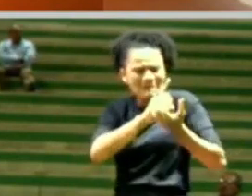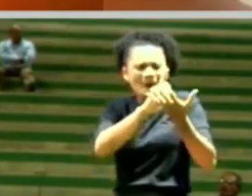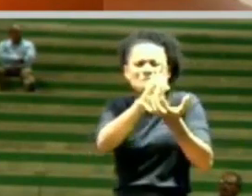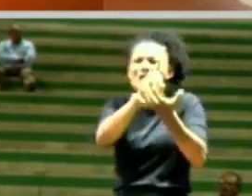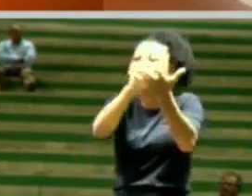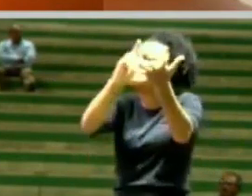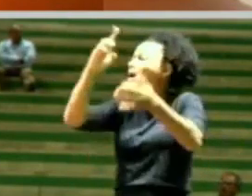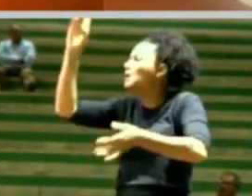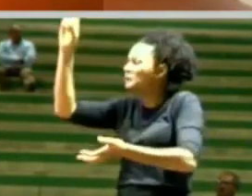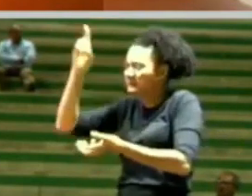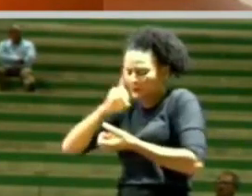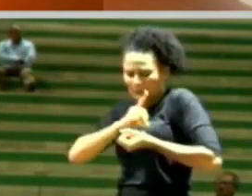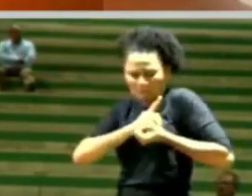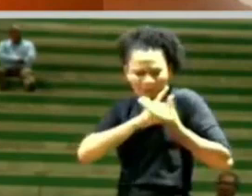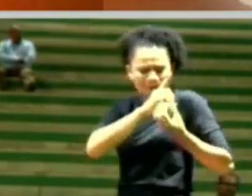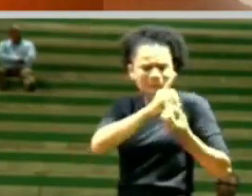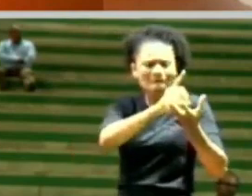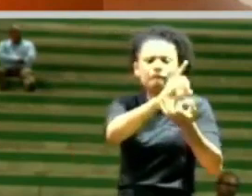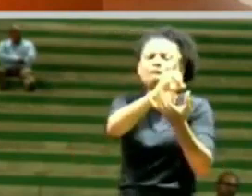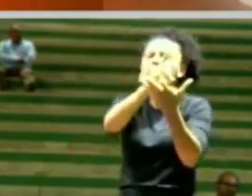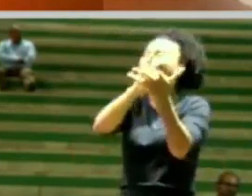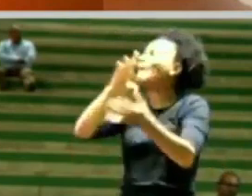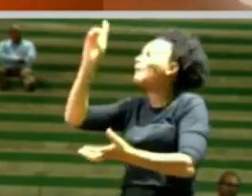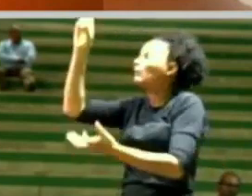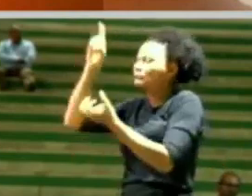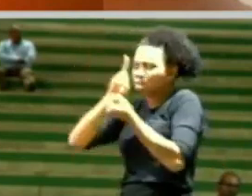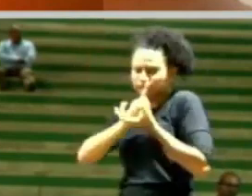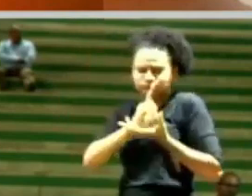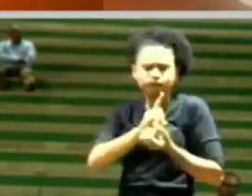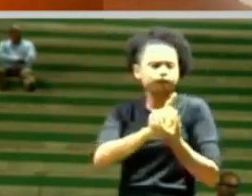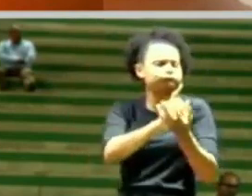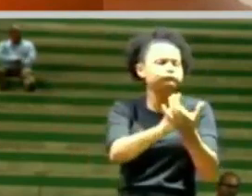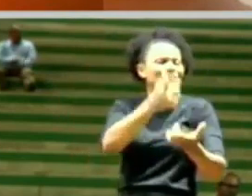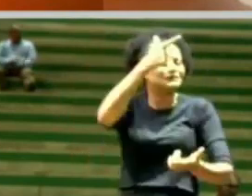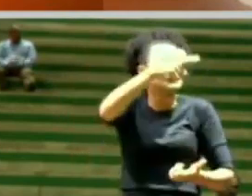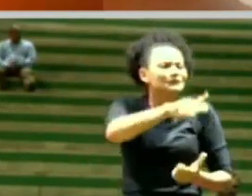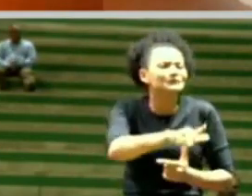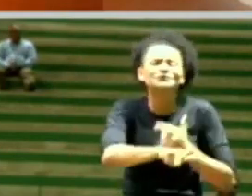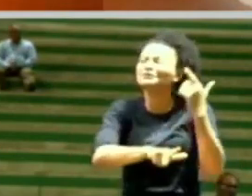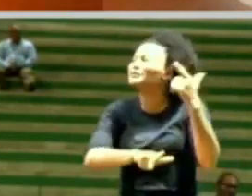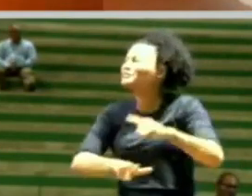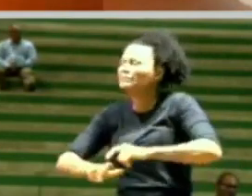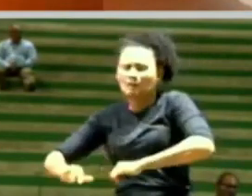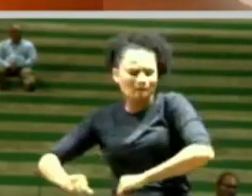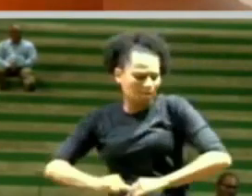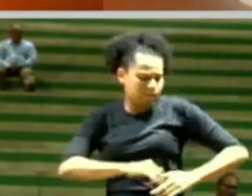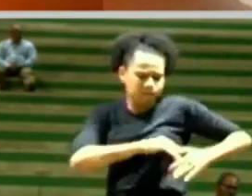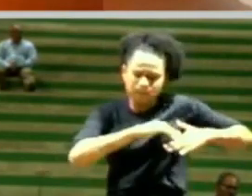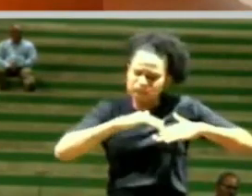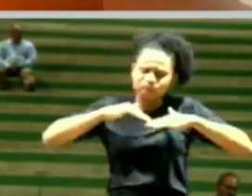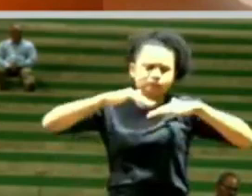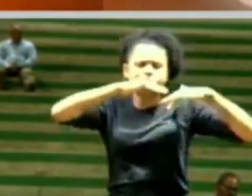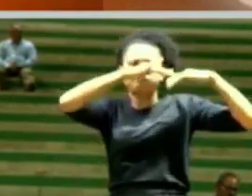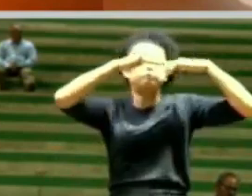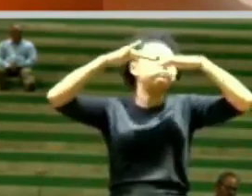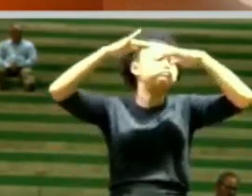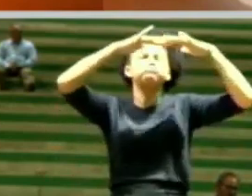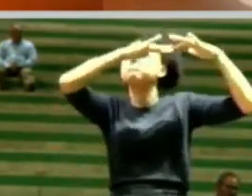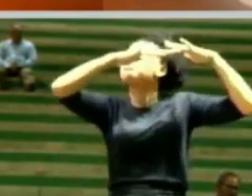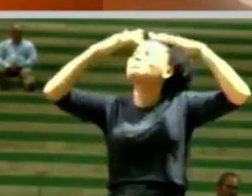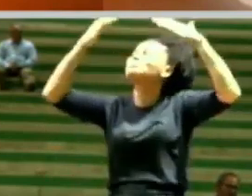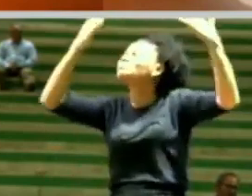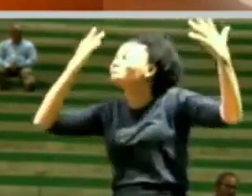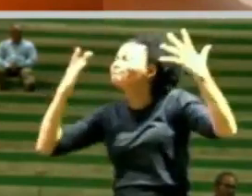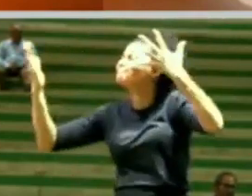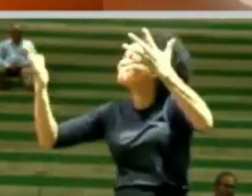novo, faz de novo, enche de novo,